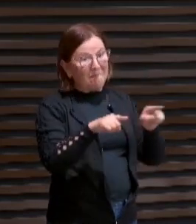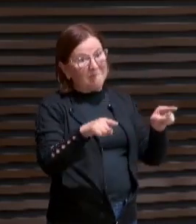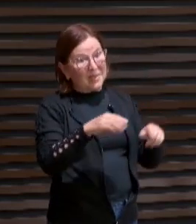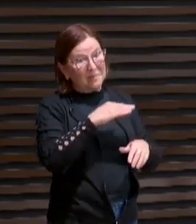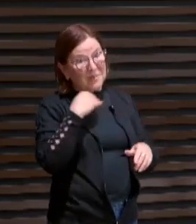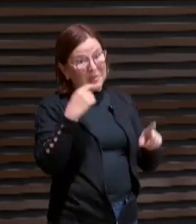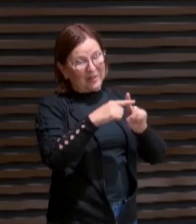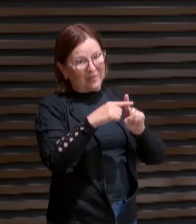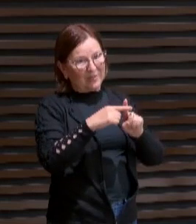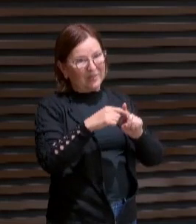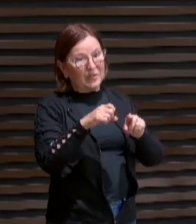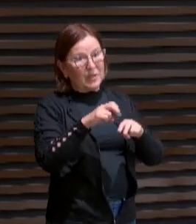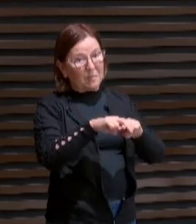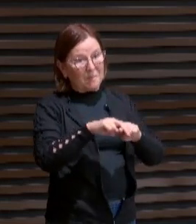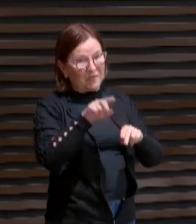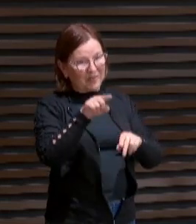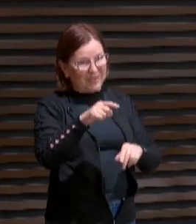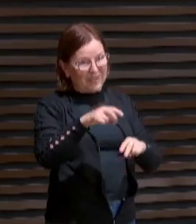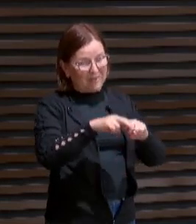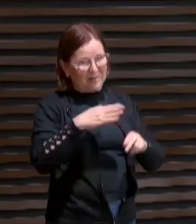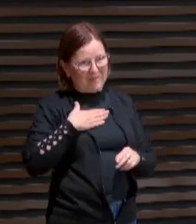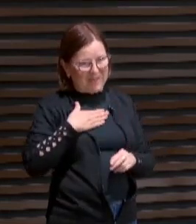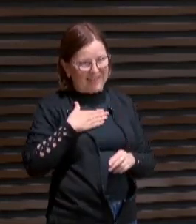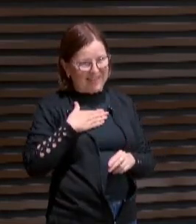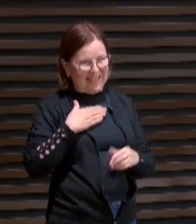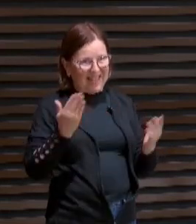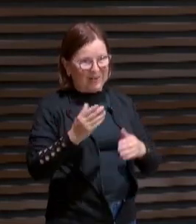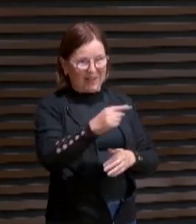feitos filhos do Altíssimo.